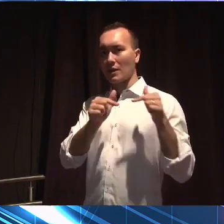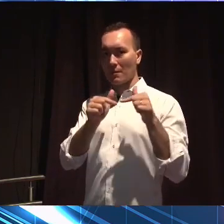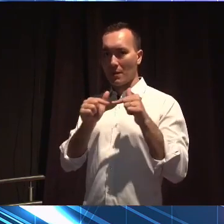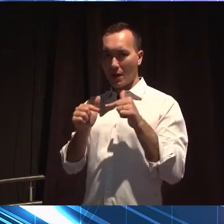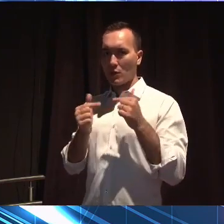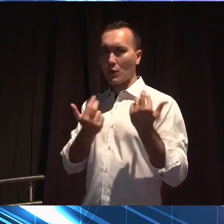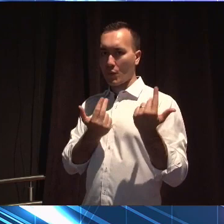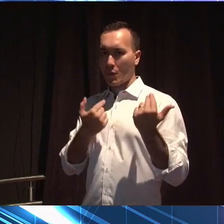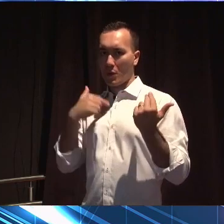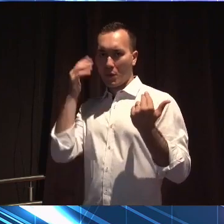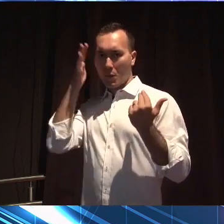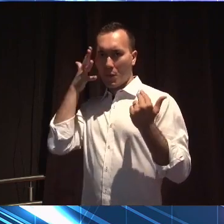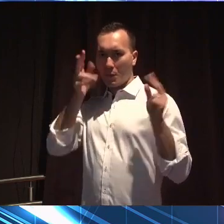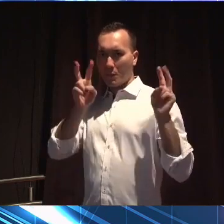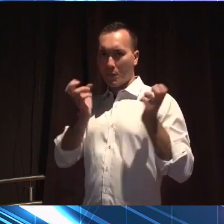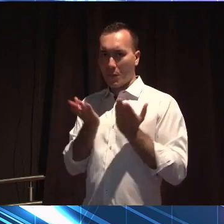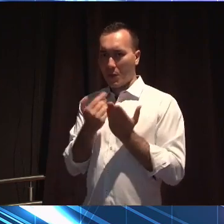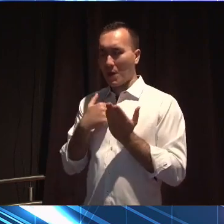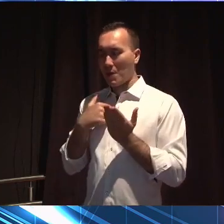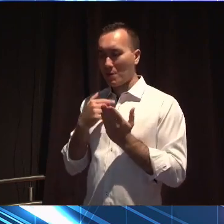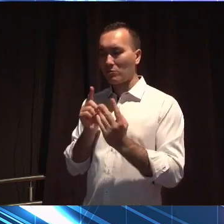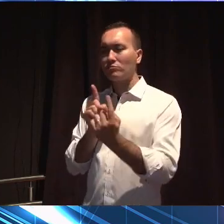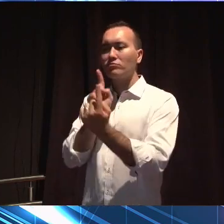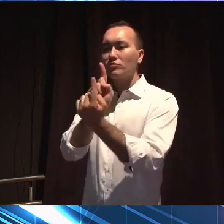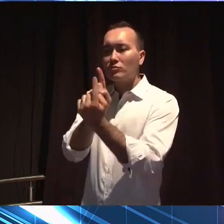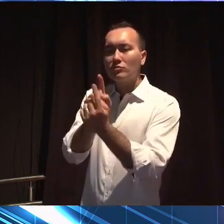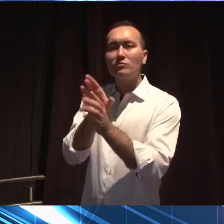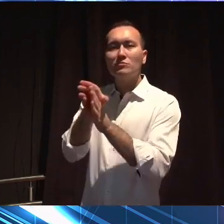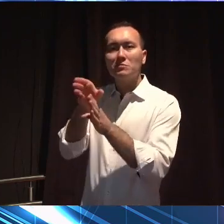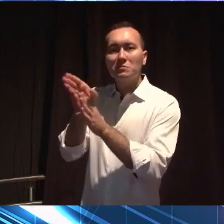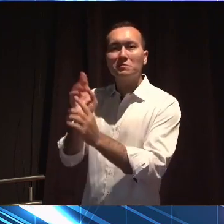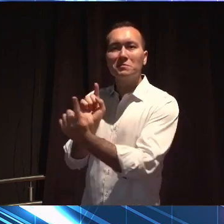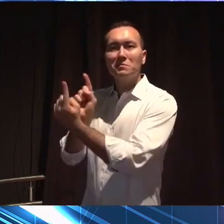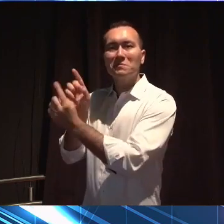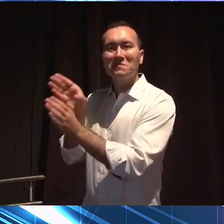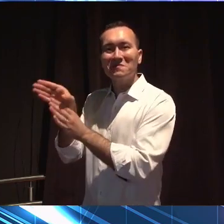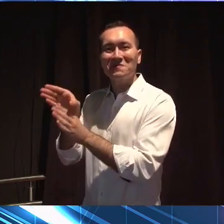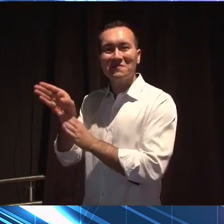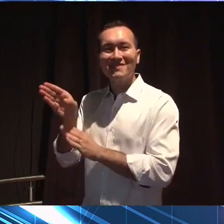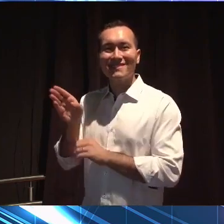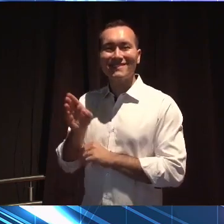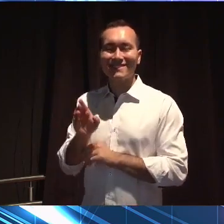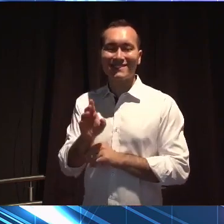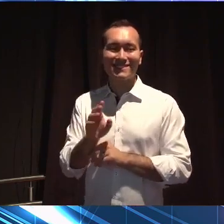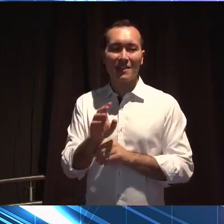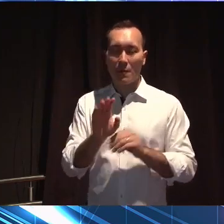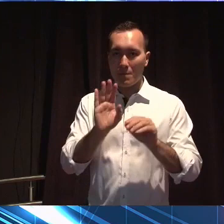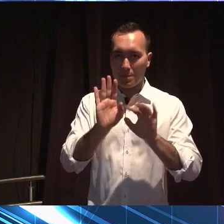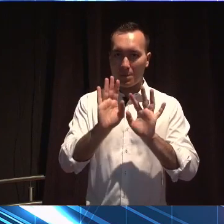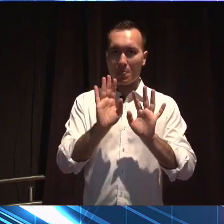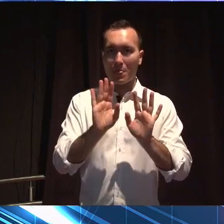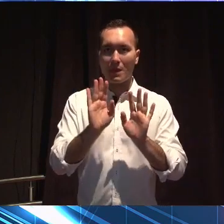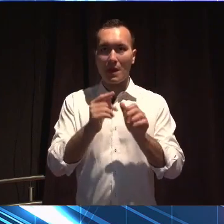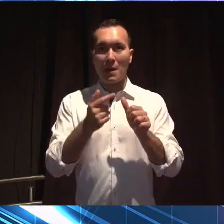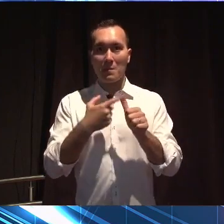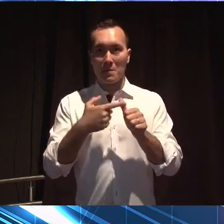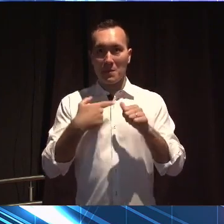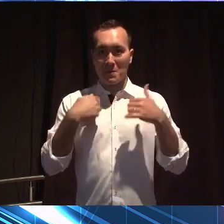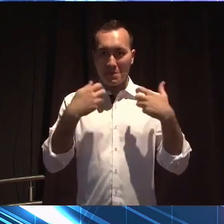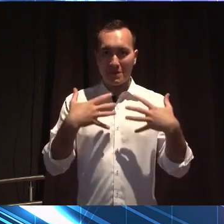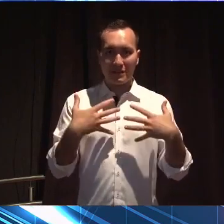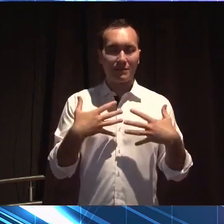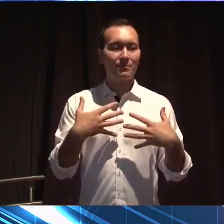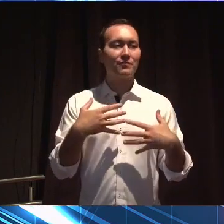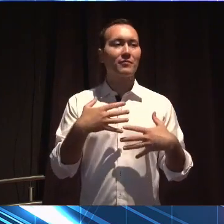em empresa grande. Eu quero tentar conversar com vocês, eu adorei a introdução que foi feita na contribuição